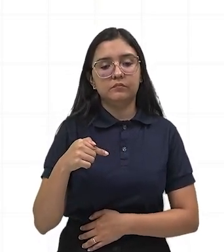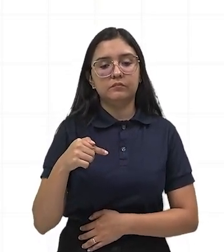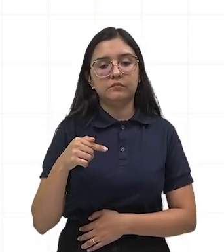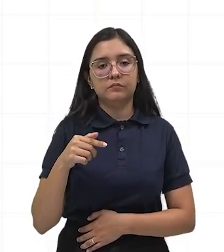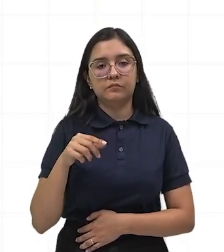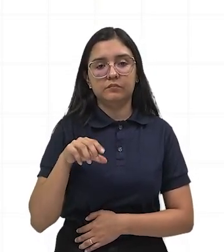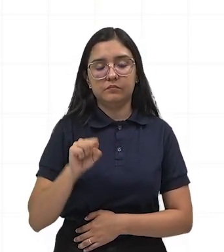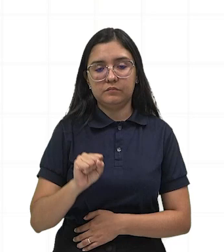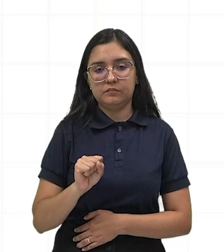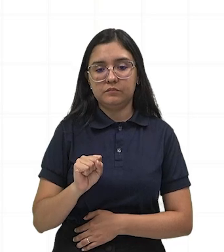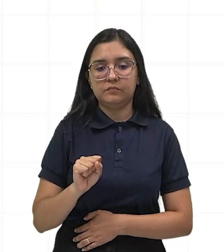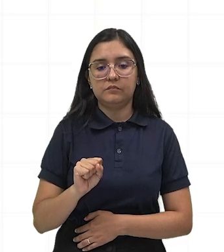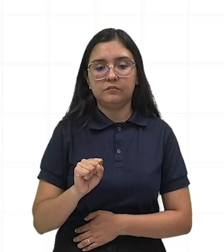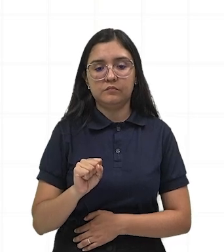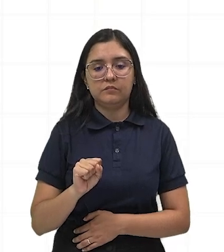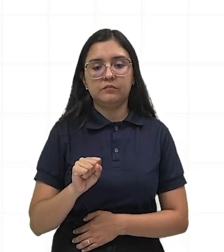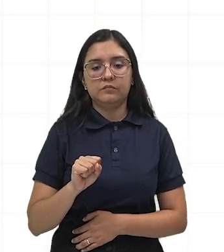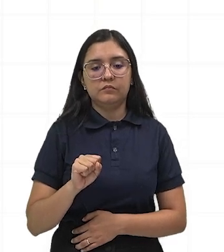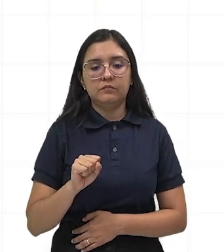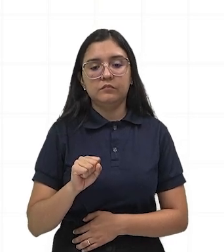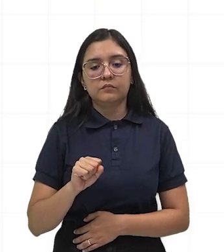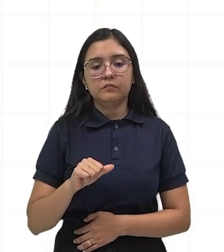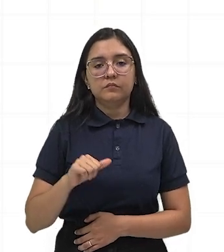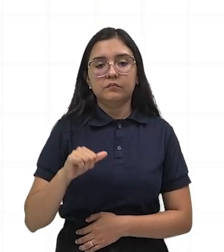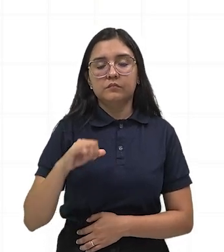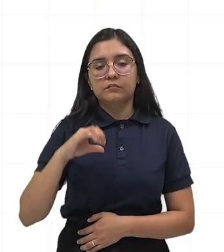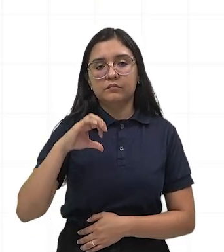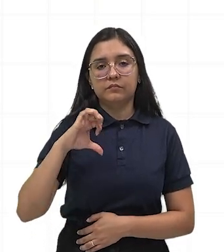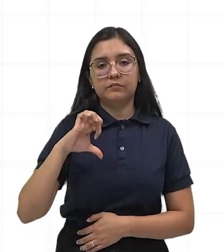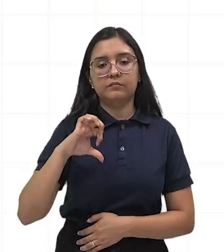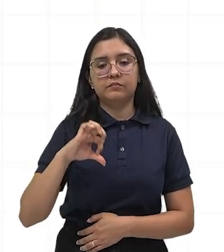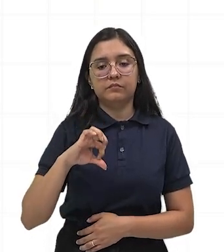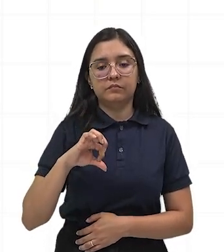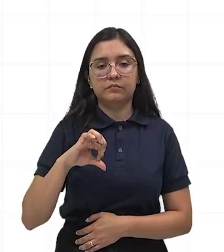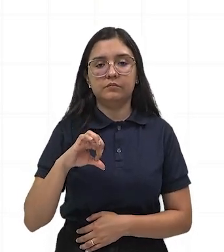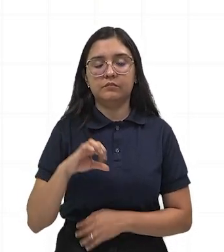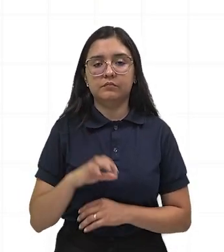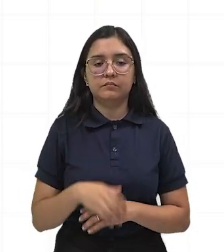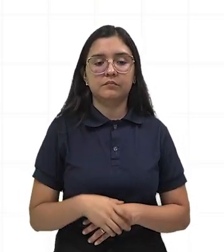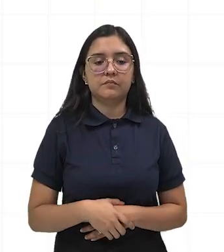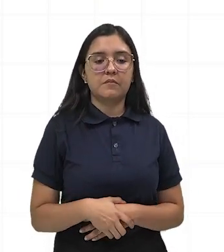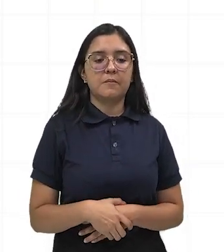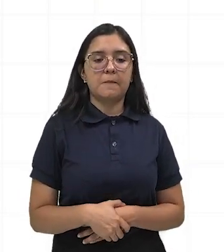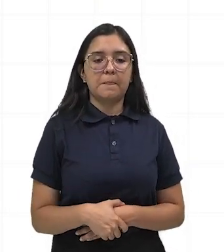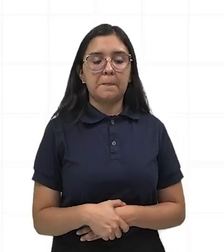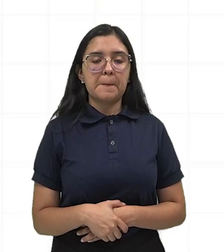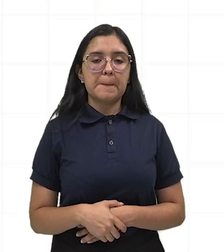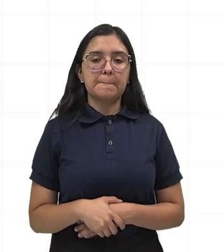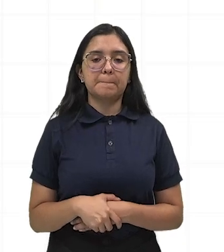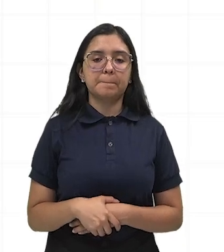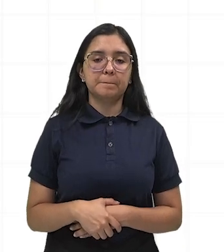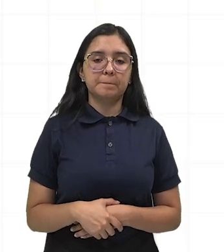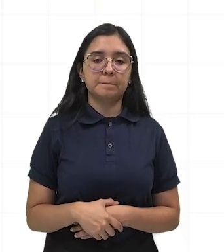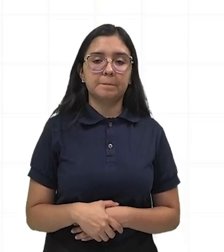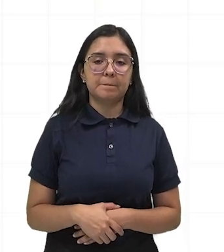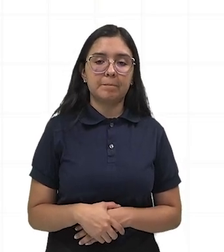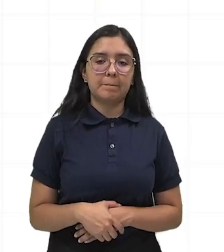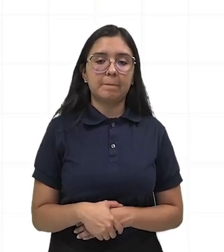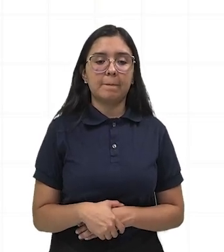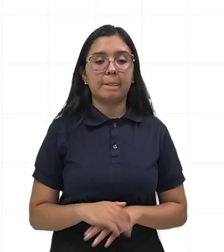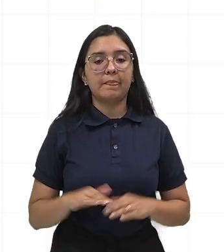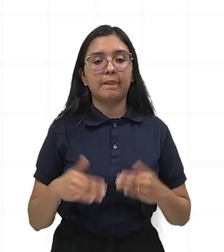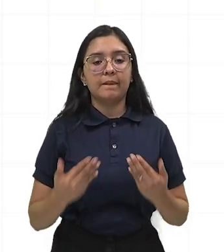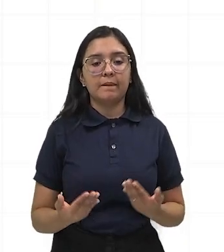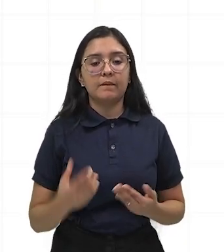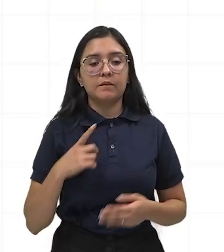7, eu tenho 8 e eu tenho o 9. Beleza? Então, quando nós